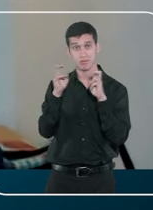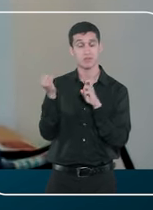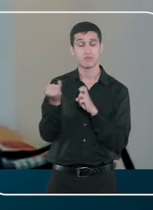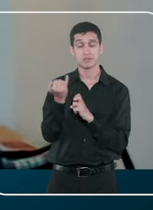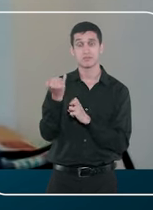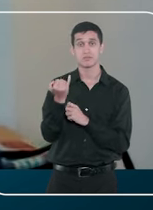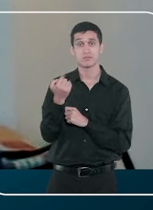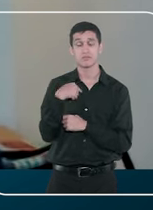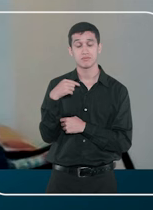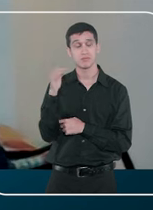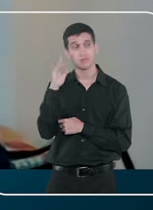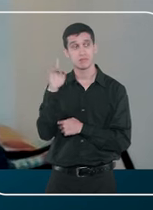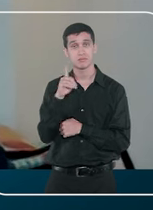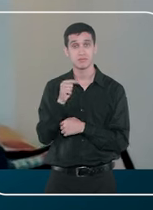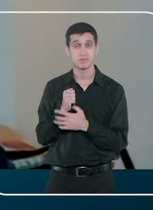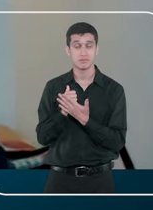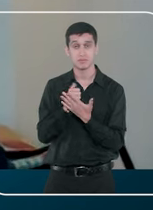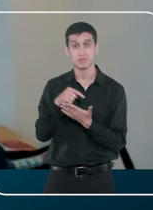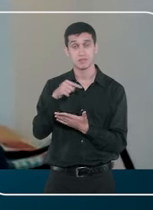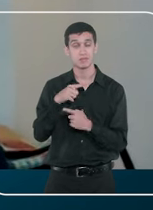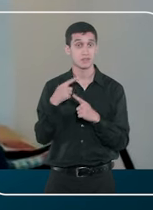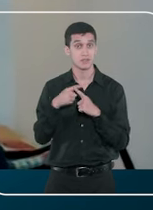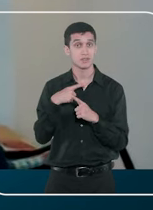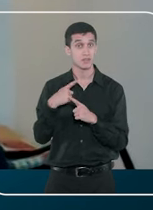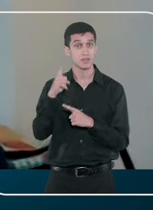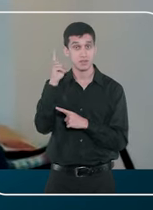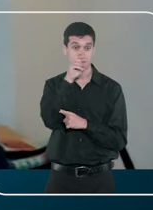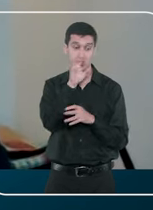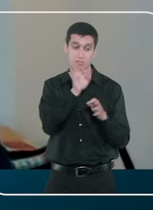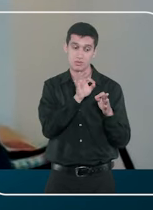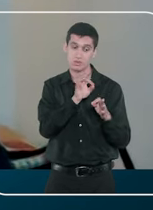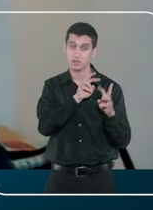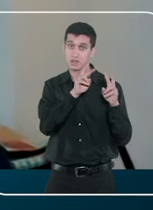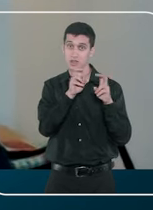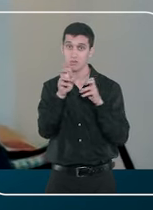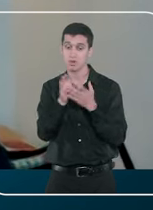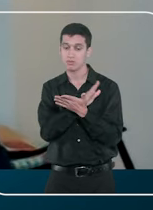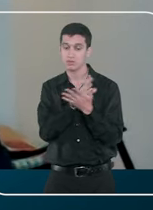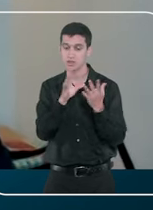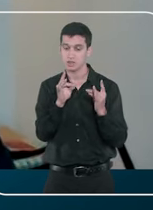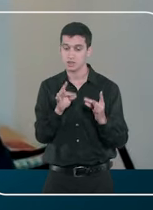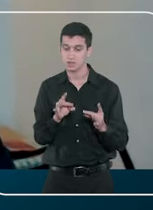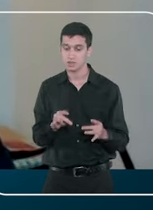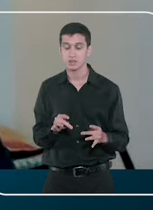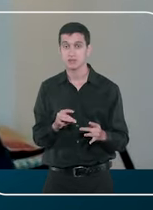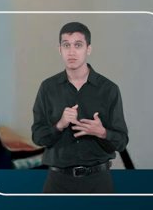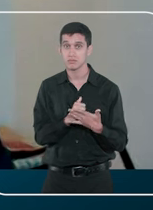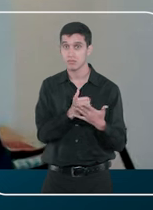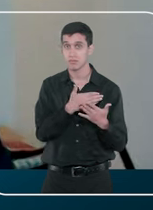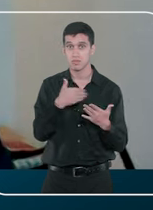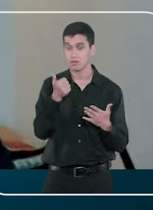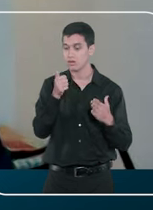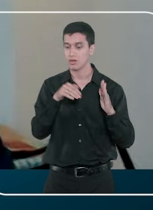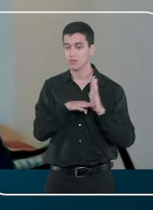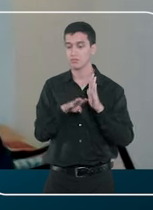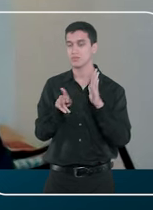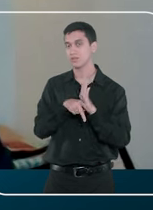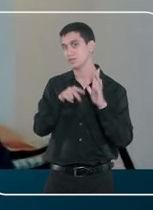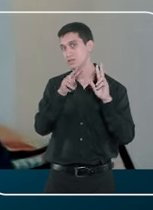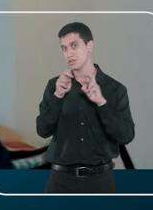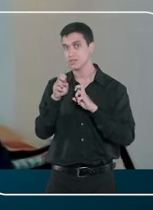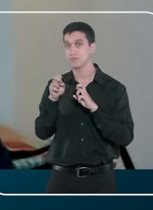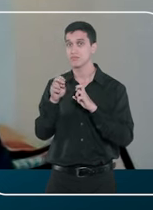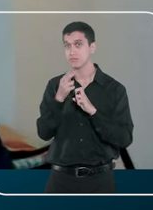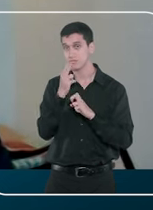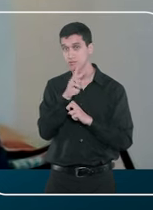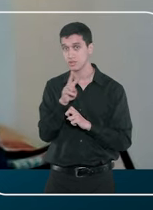gente trouxe aqui, né, apesar da dificuldade e complexidade do tema, alguns pontos destacados para melhor contribuição do tema, de maneira a